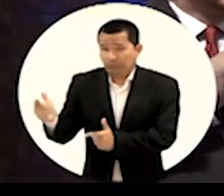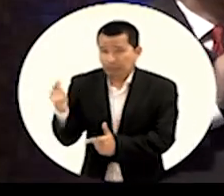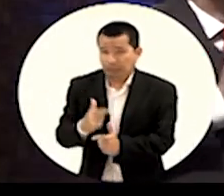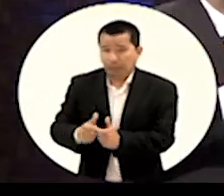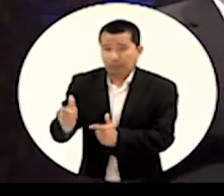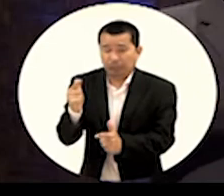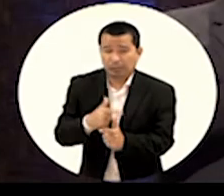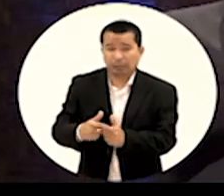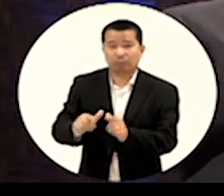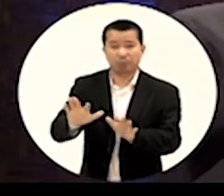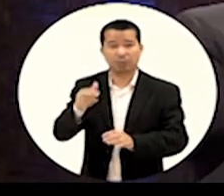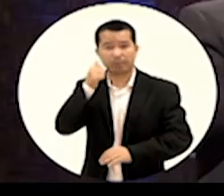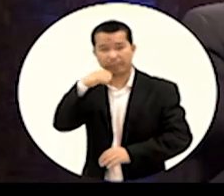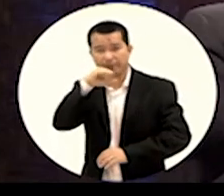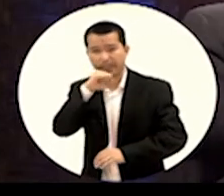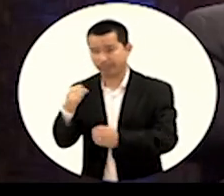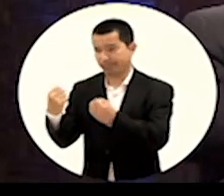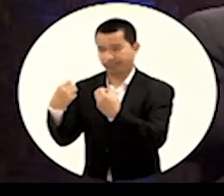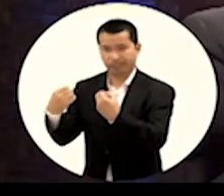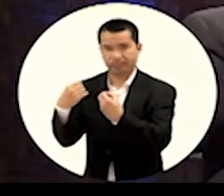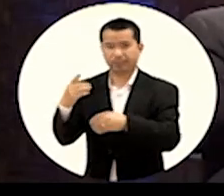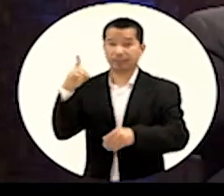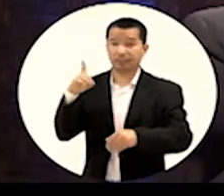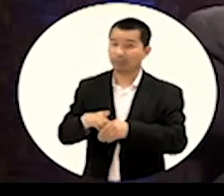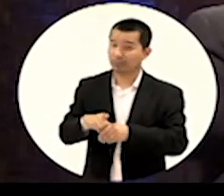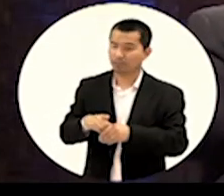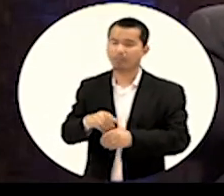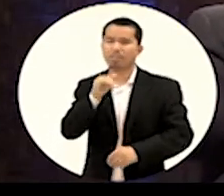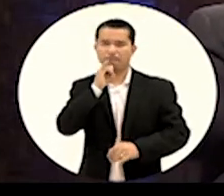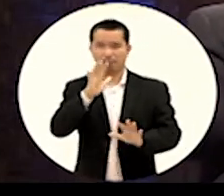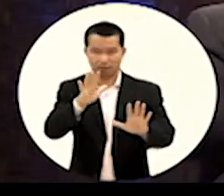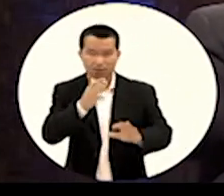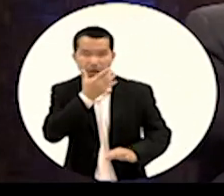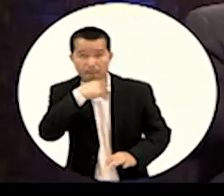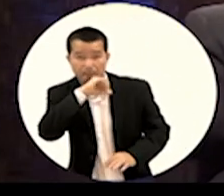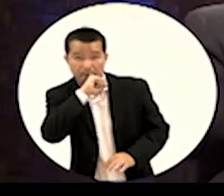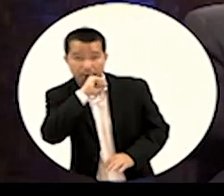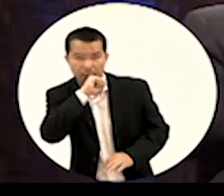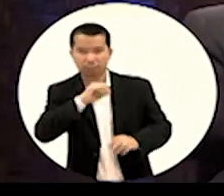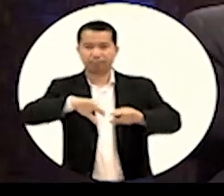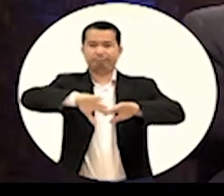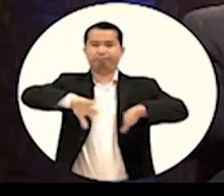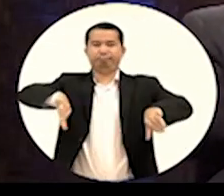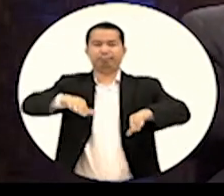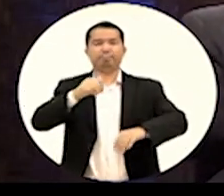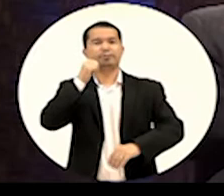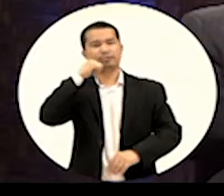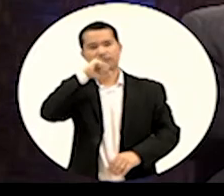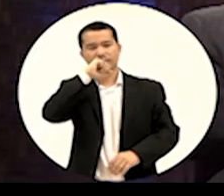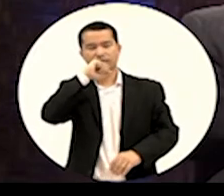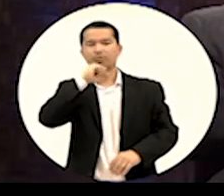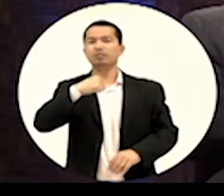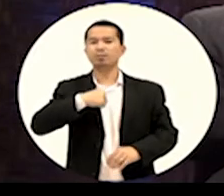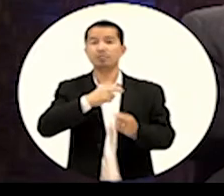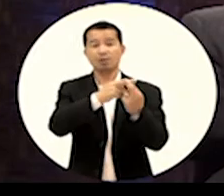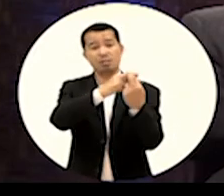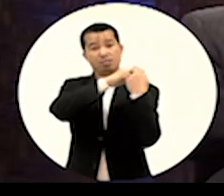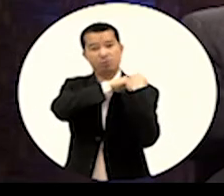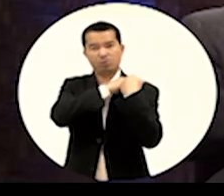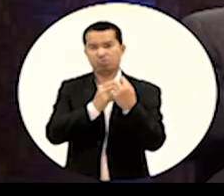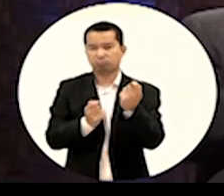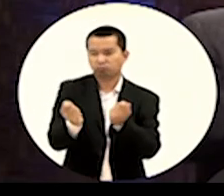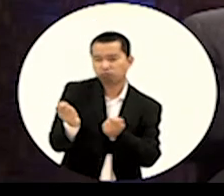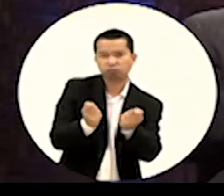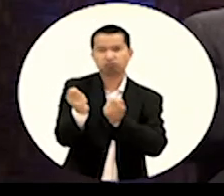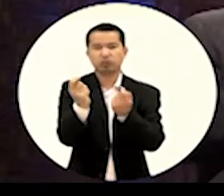dar o dízimo no momento mais difícil da minha vida com a minha mãe. Quando o papai se separou e